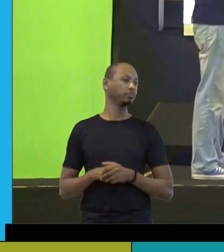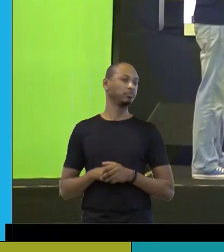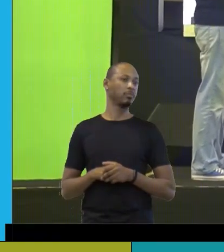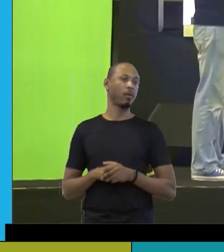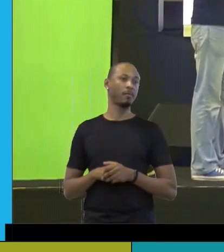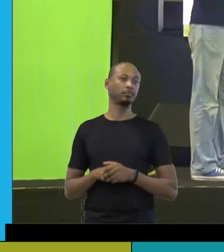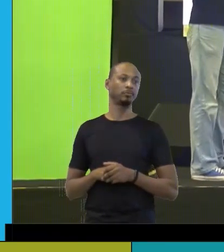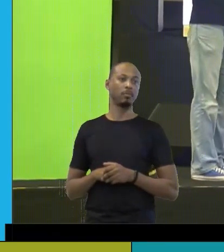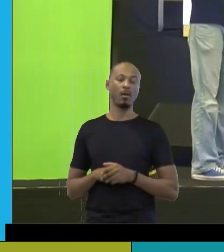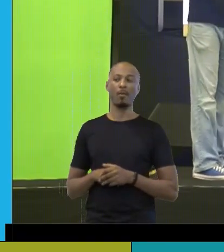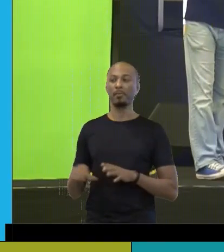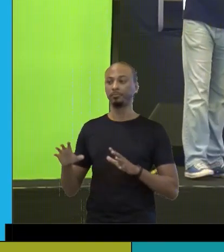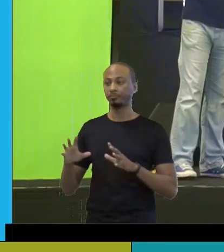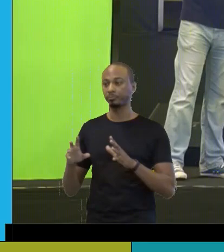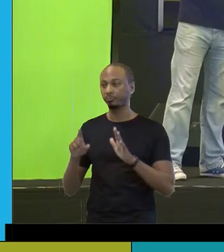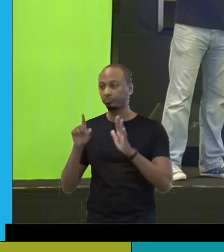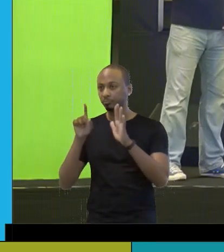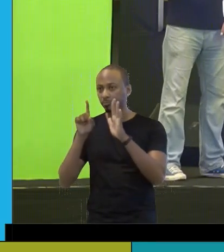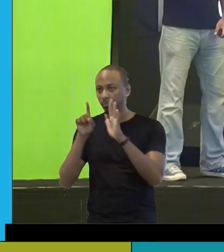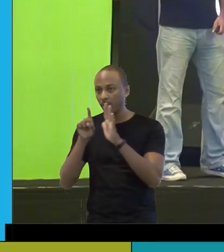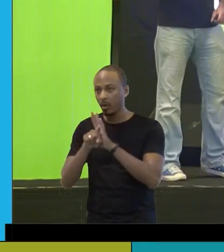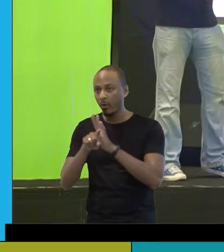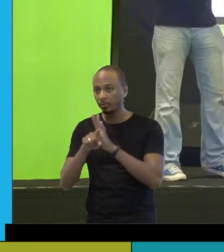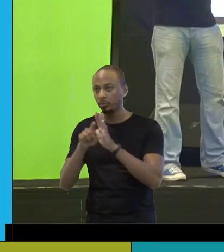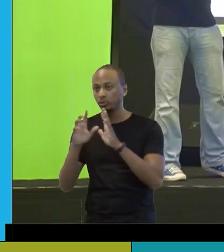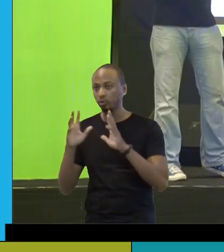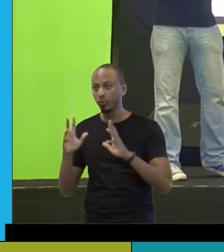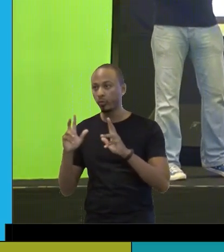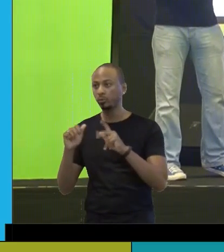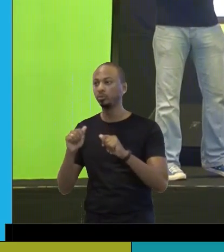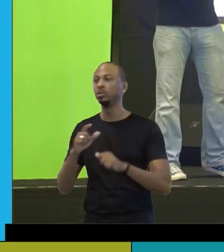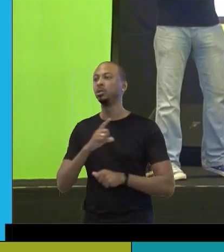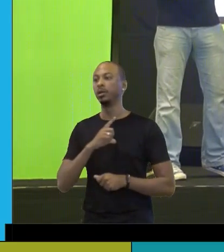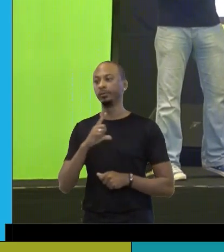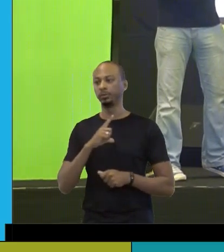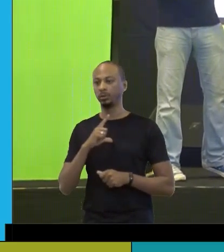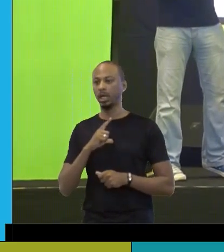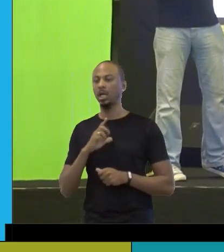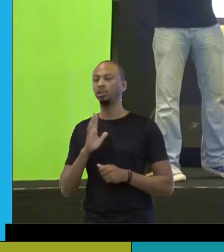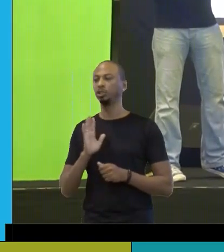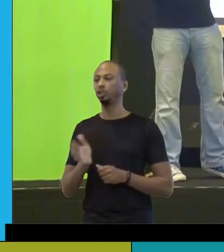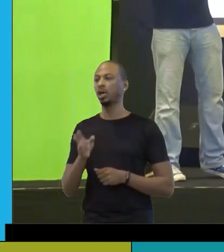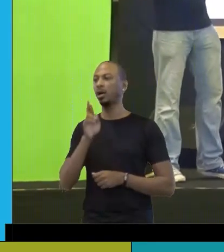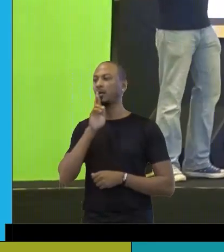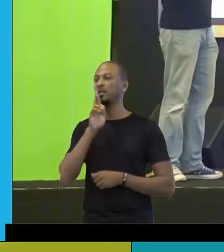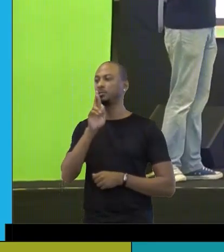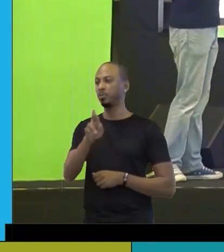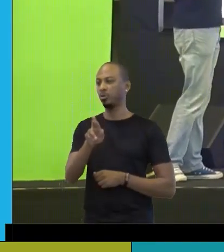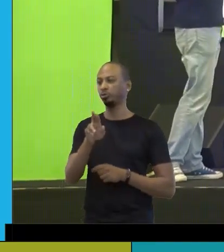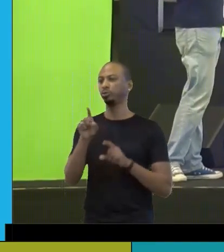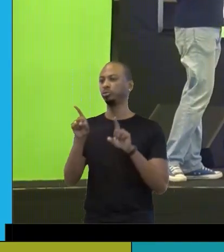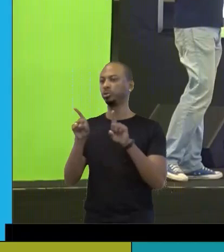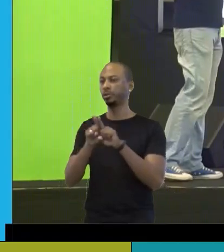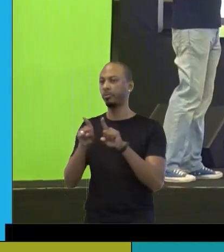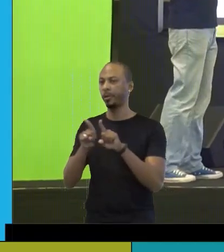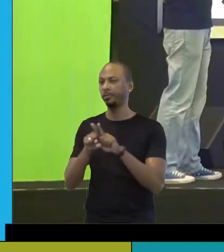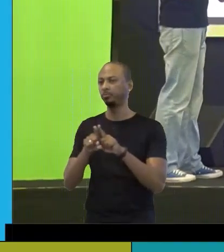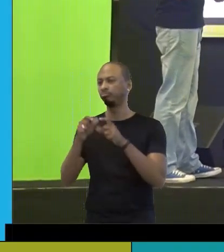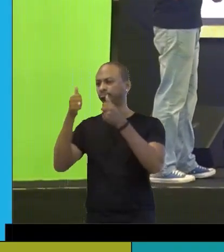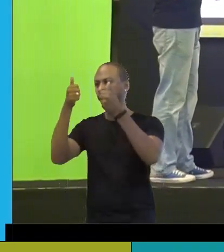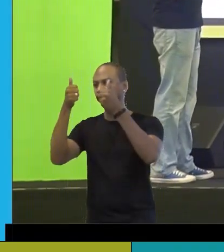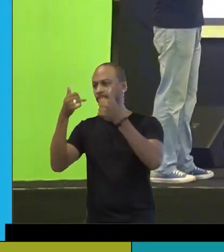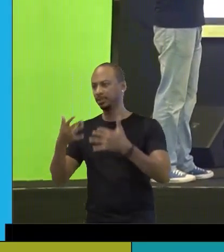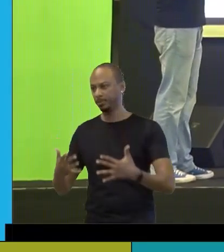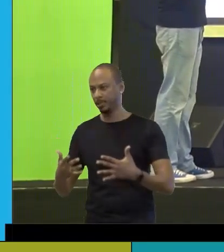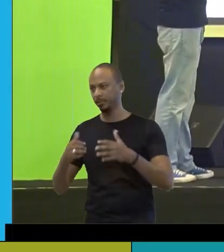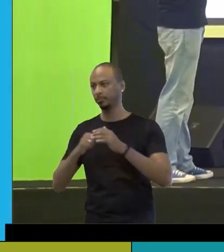ia resolver todas essas questões que vocês receberam, estão devidamente gabaritadas e comentadas, tá? Eu vou resolver essa daqui que eu acho